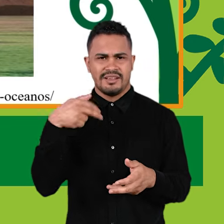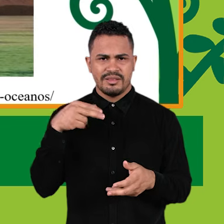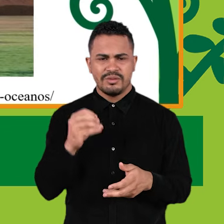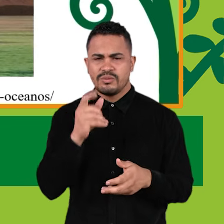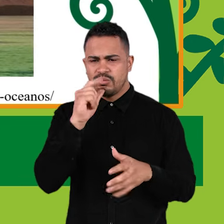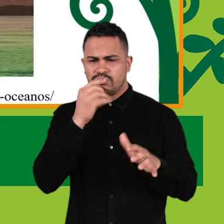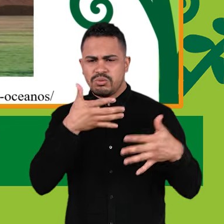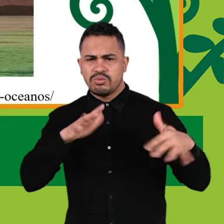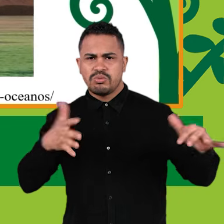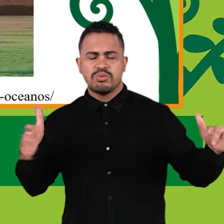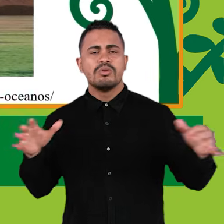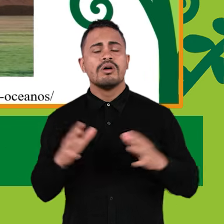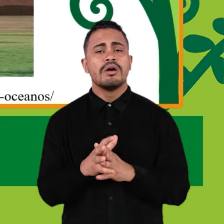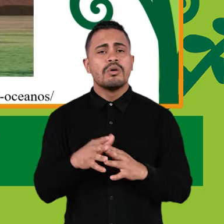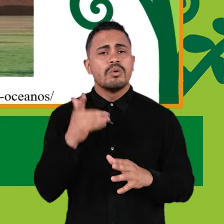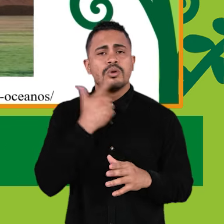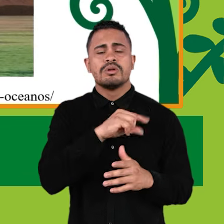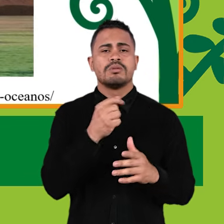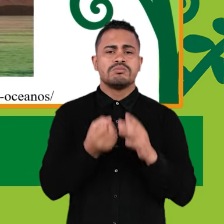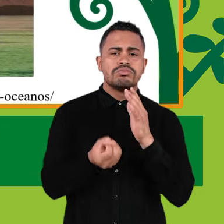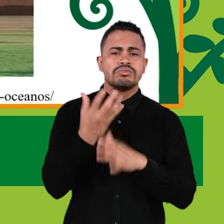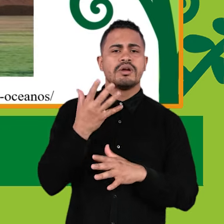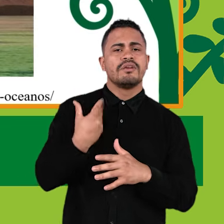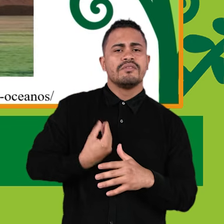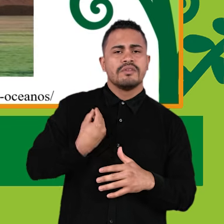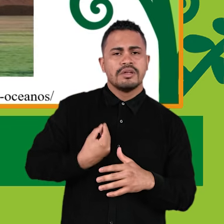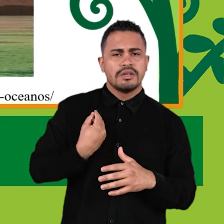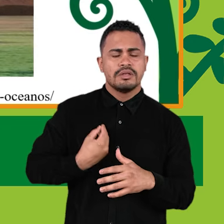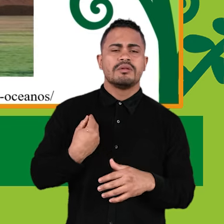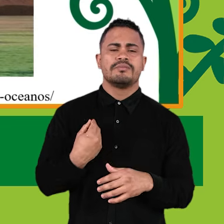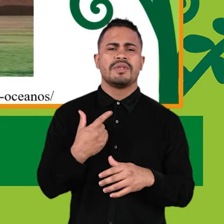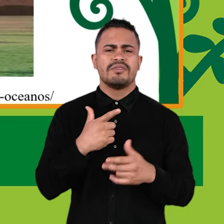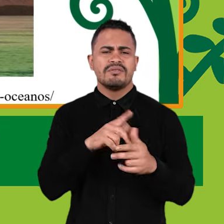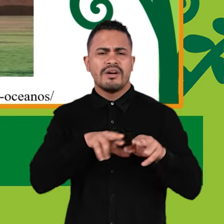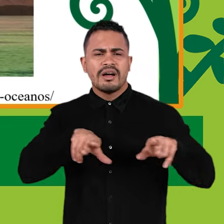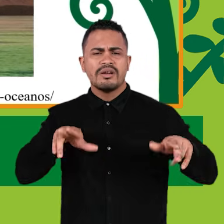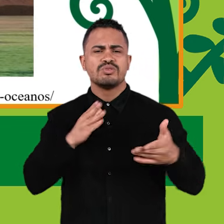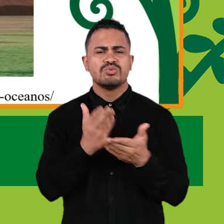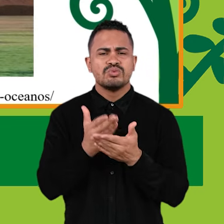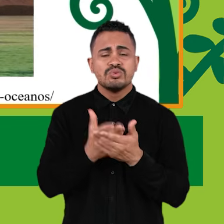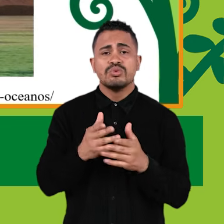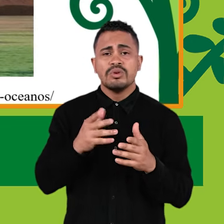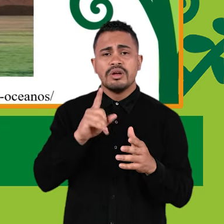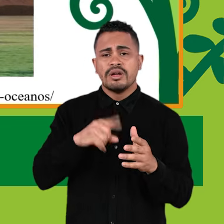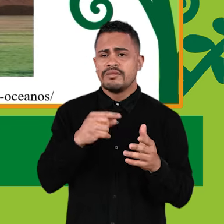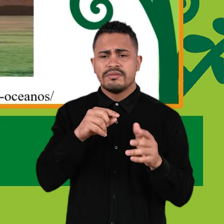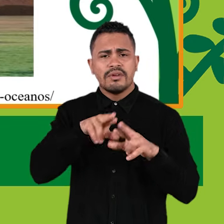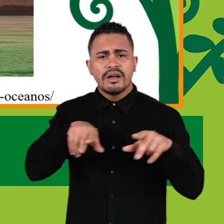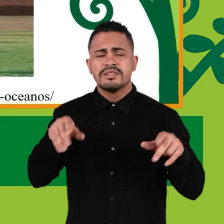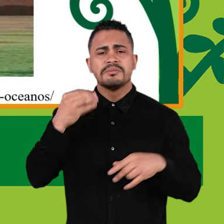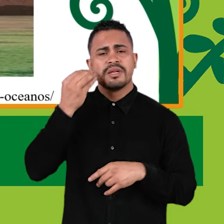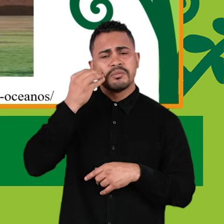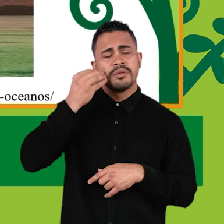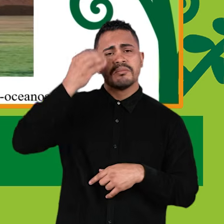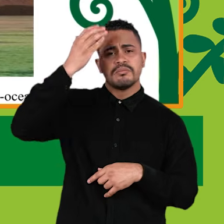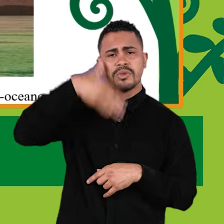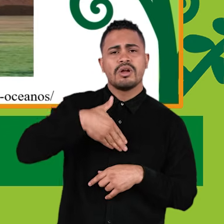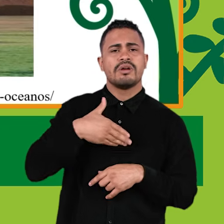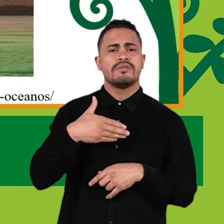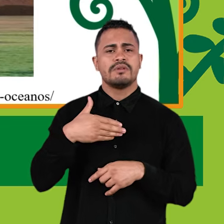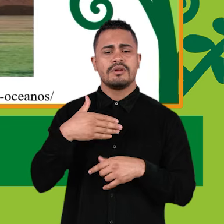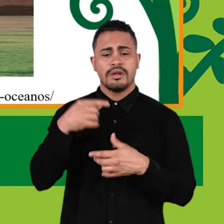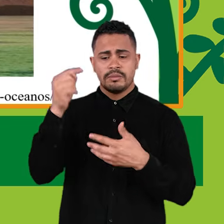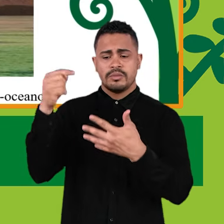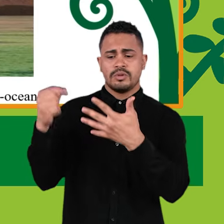aquelas condições para a formação da vida, né? Então você tem ali vários estudos e vários experimentos que comprovam que as condições da Terra